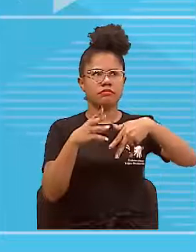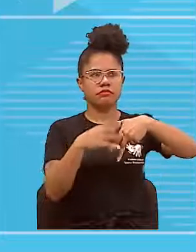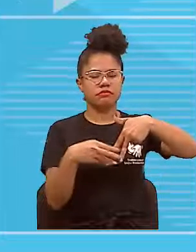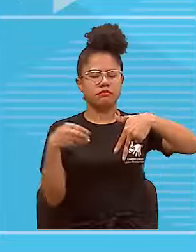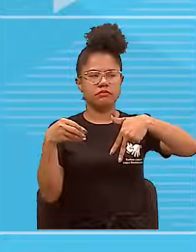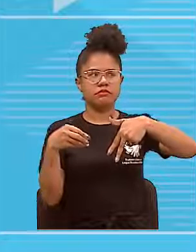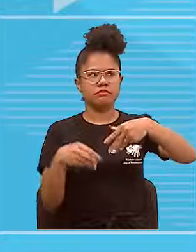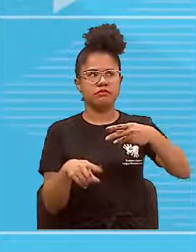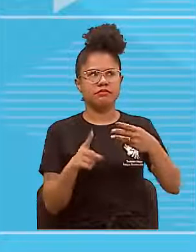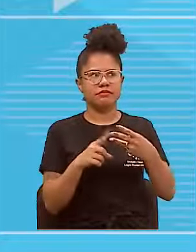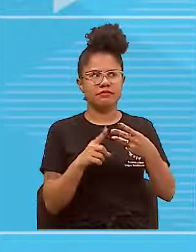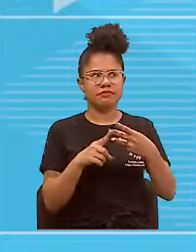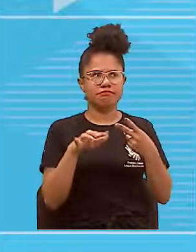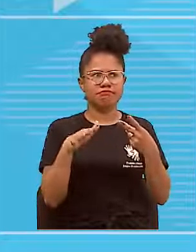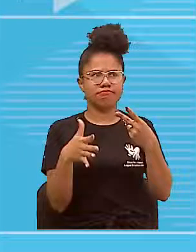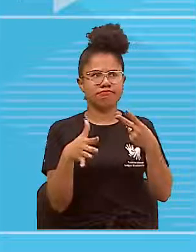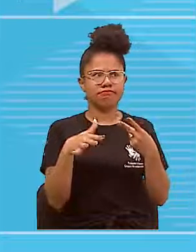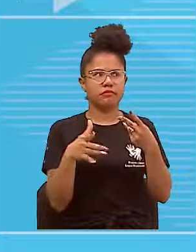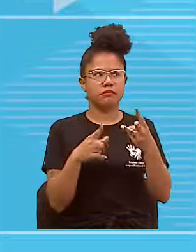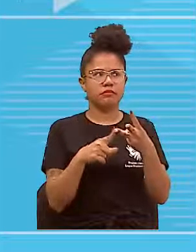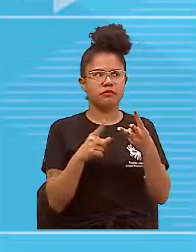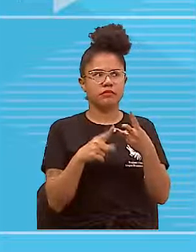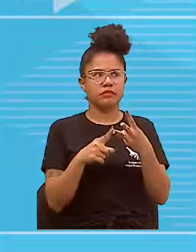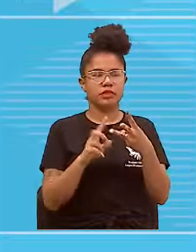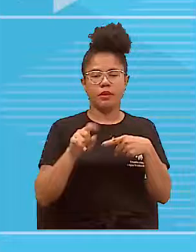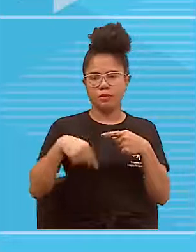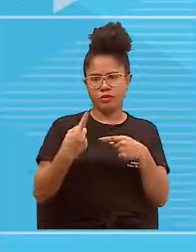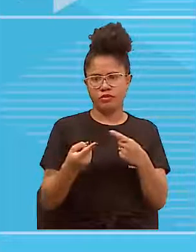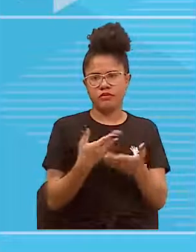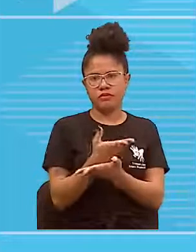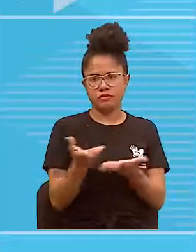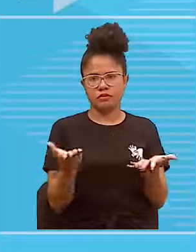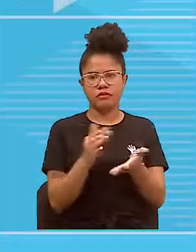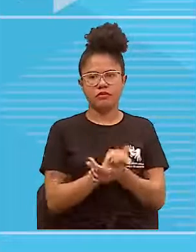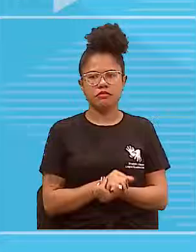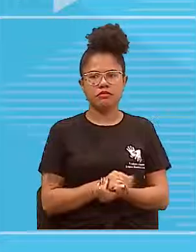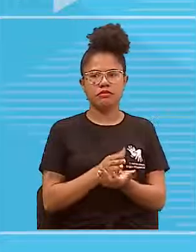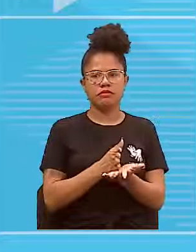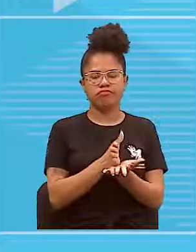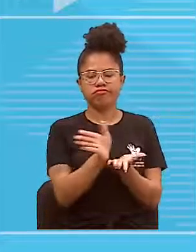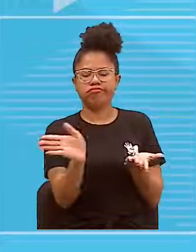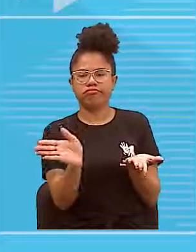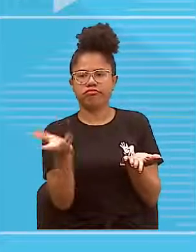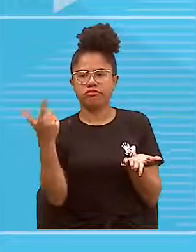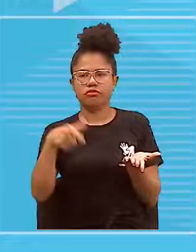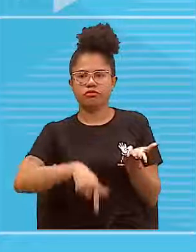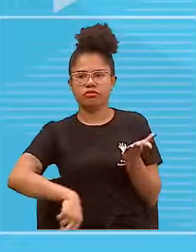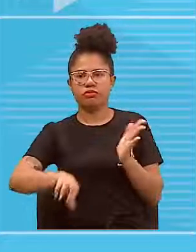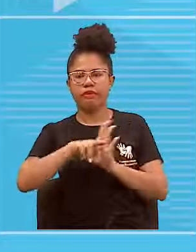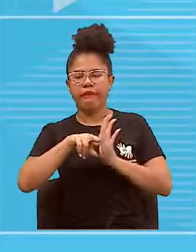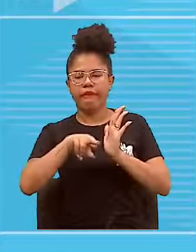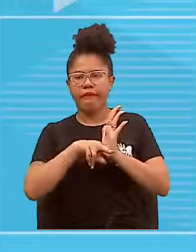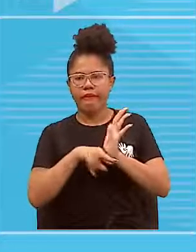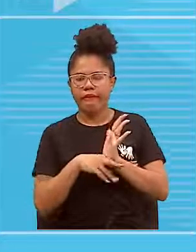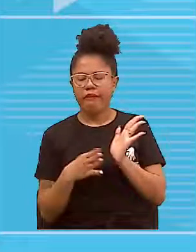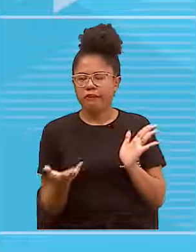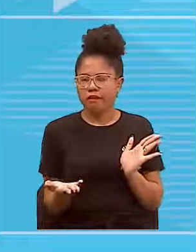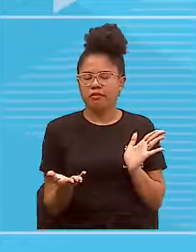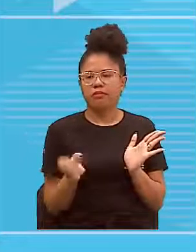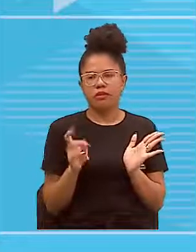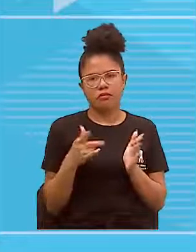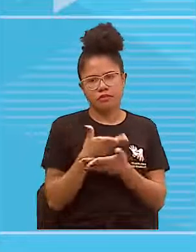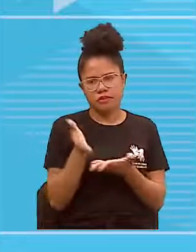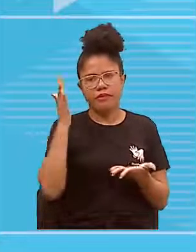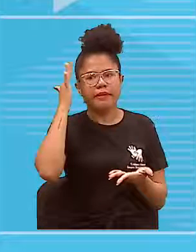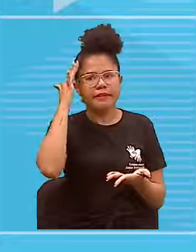moda, mediana, aí depois vocês entram em desvio padrão. Vocês vão ver isso aí no